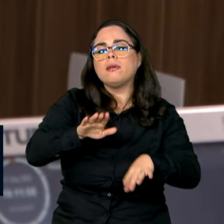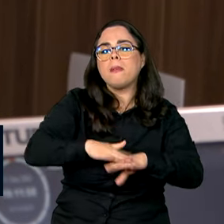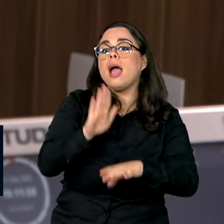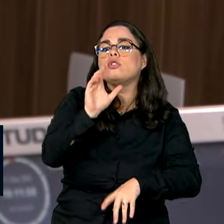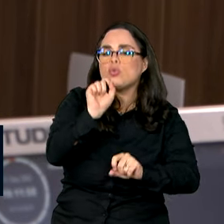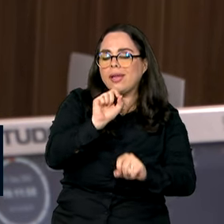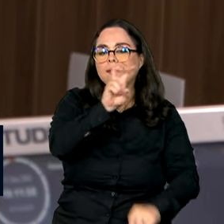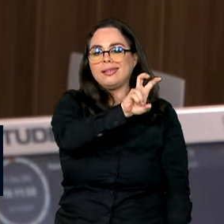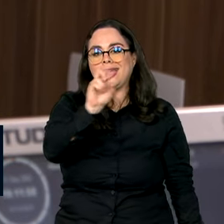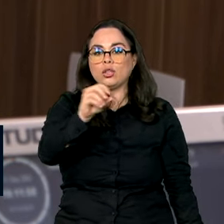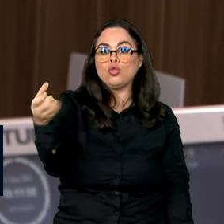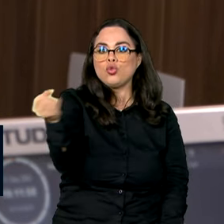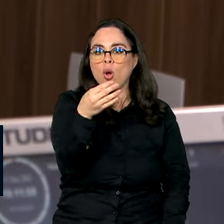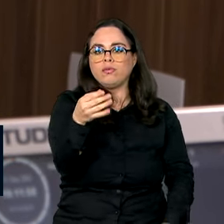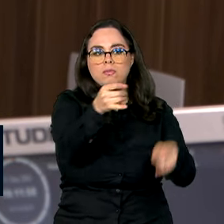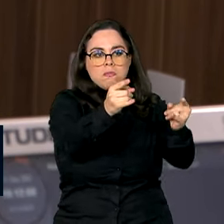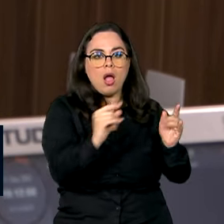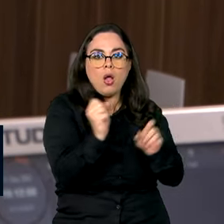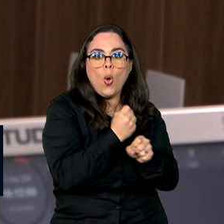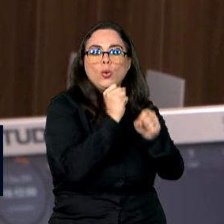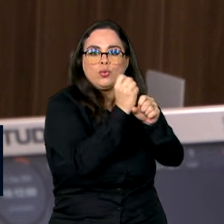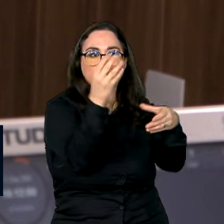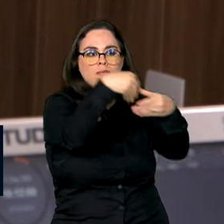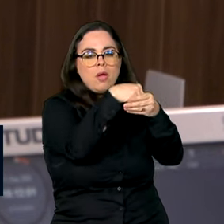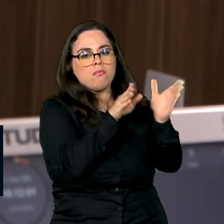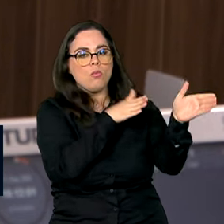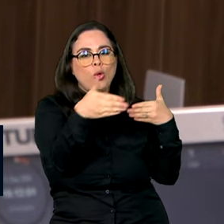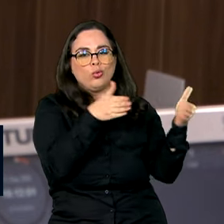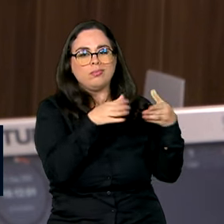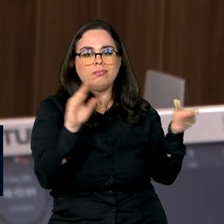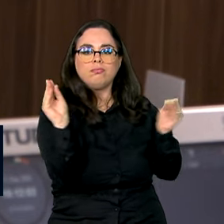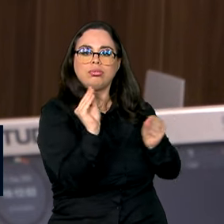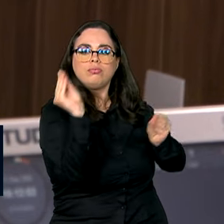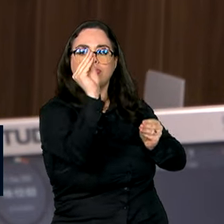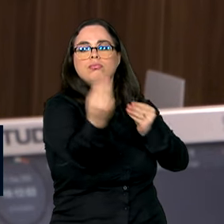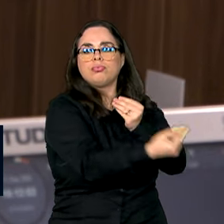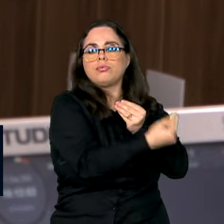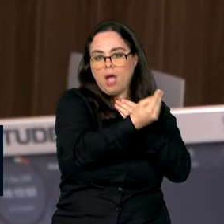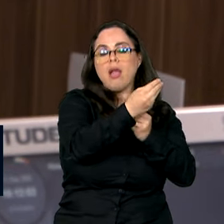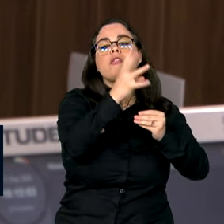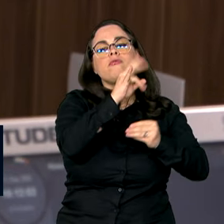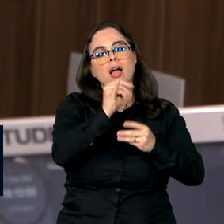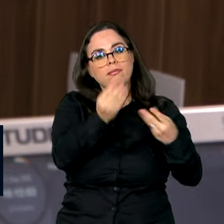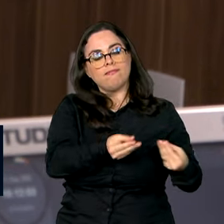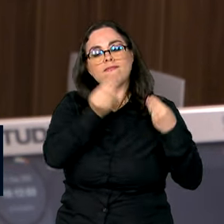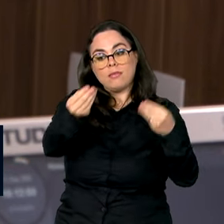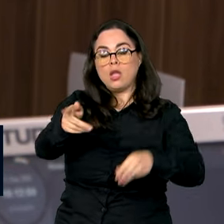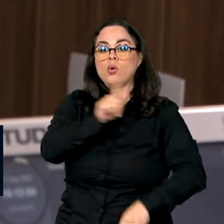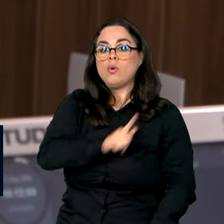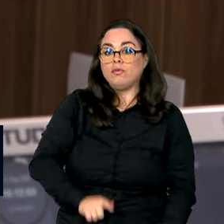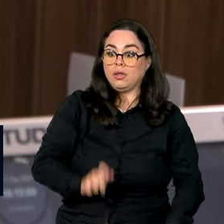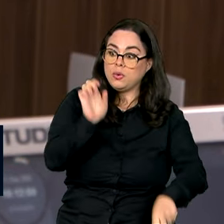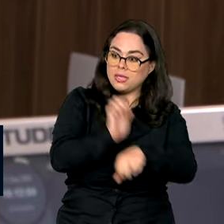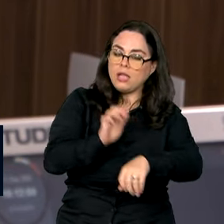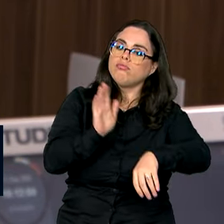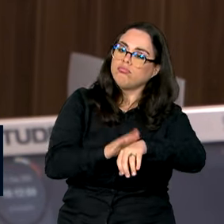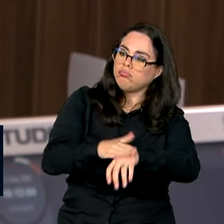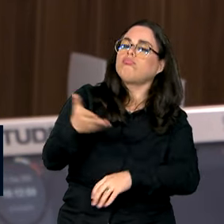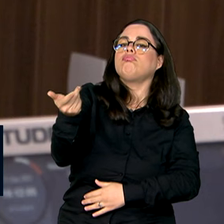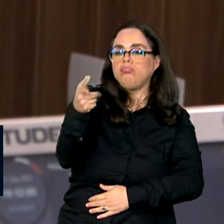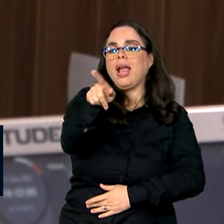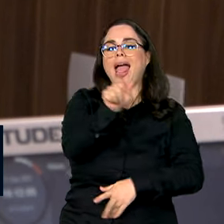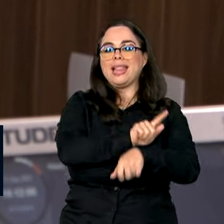500 novos apartamentos que serão feitos de modulares, que depois vai ficar delegado para o governo do estado para servir de área